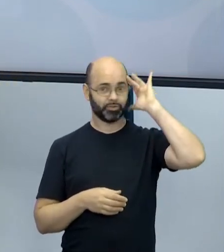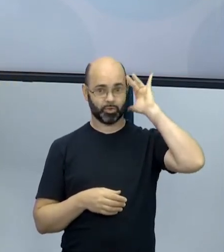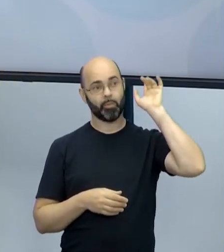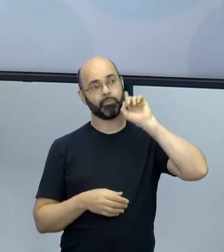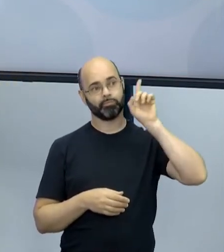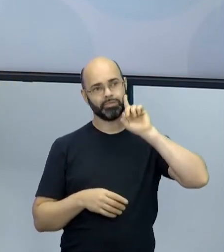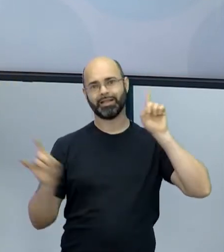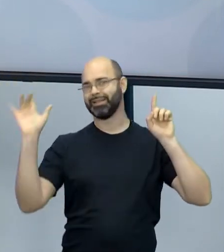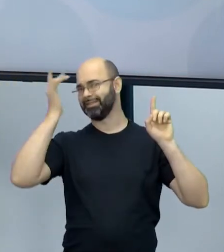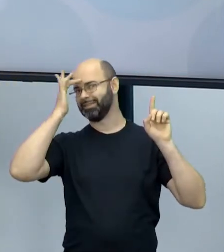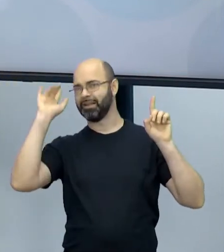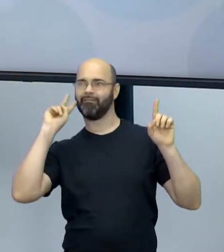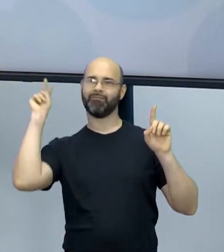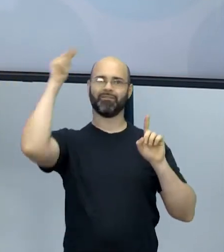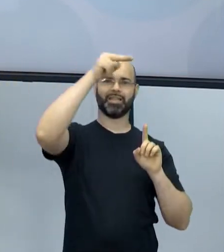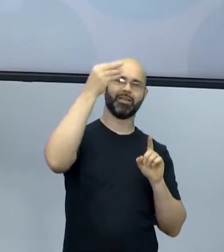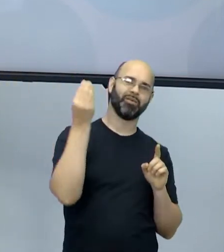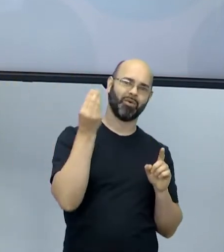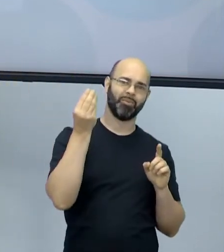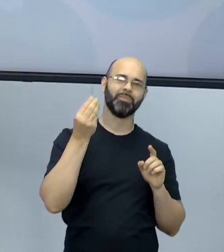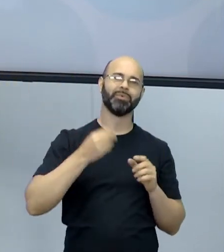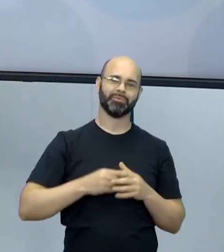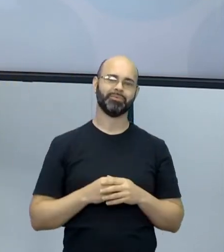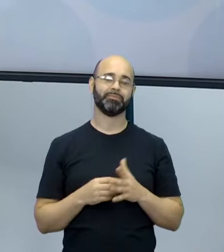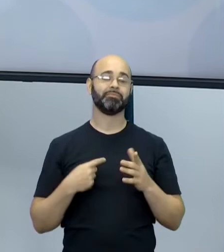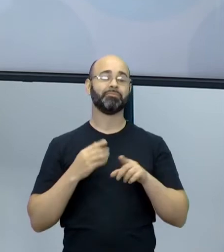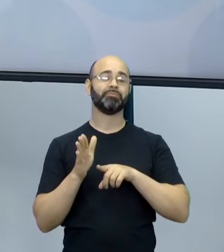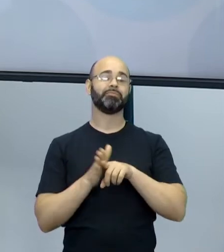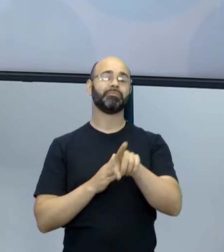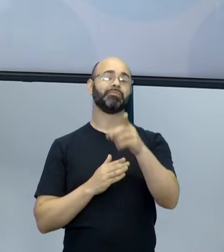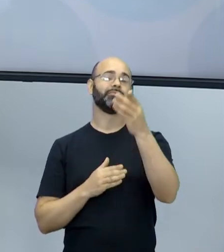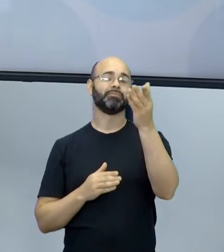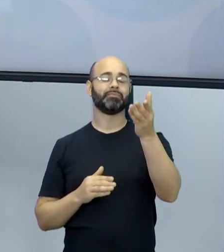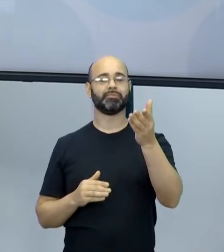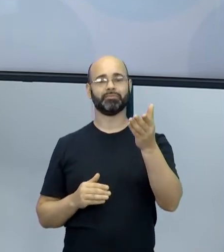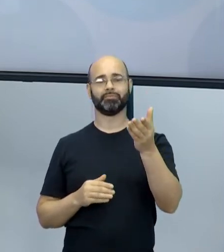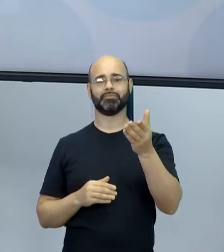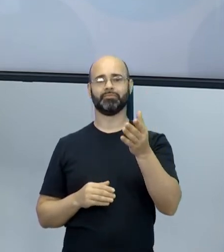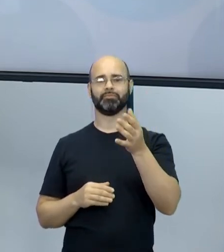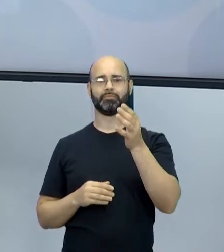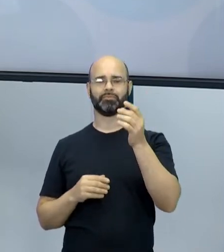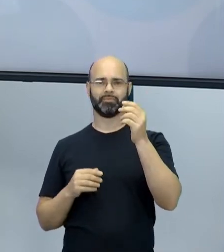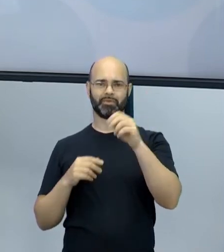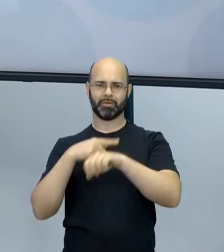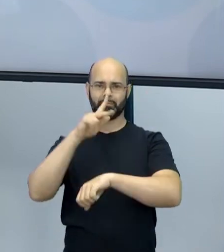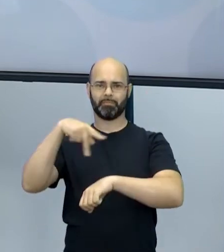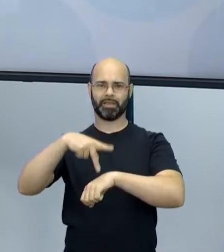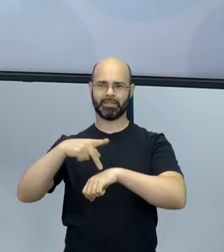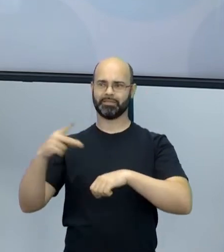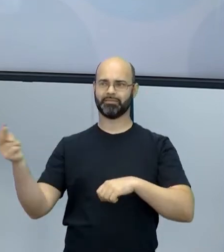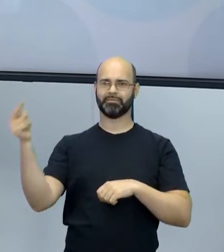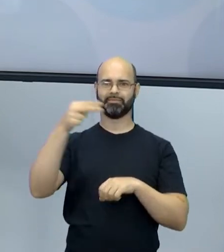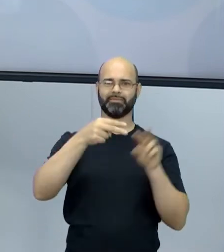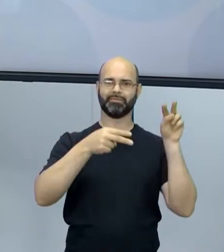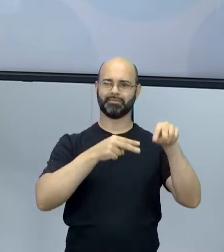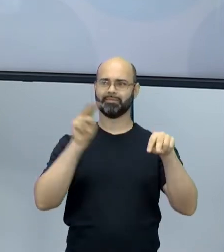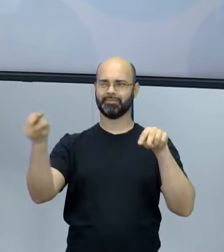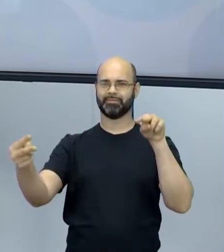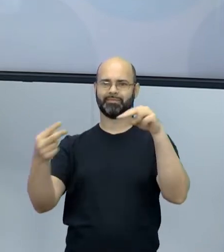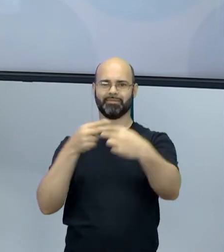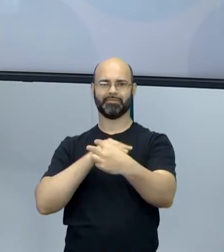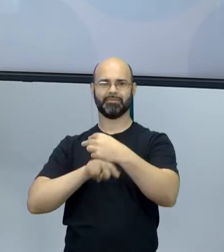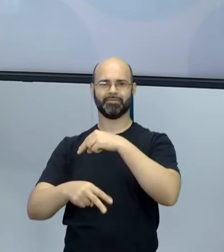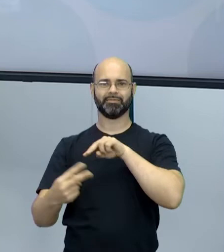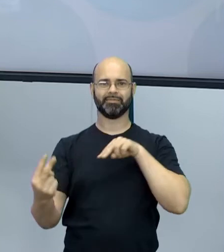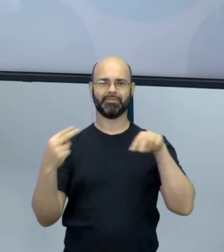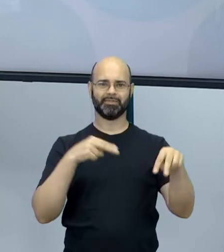Índia? Como é que ou seja, isso eu estou perguntando para você, como é que os países se enxergam? Daí é aquela visão